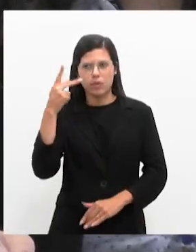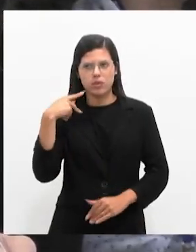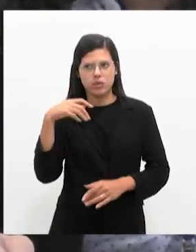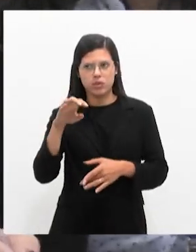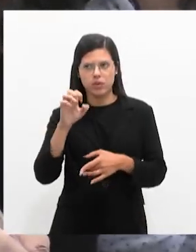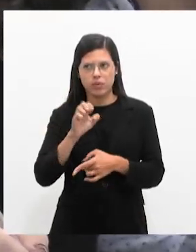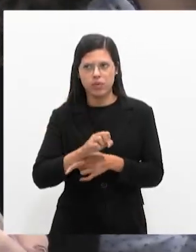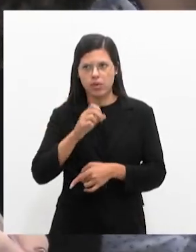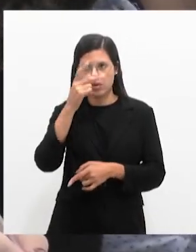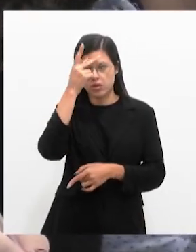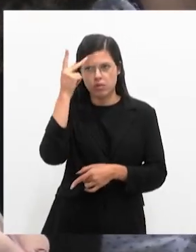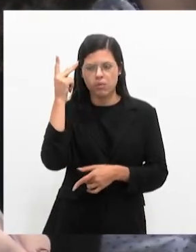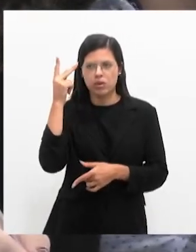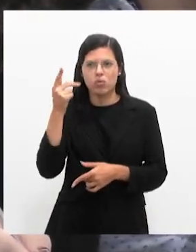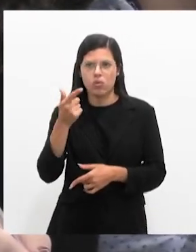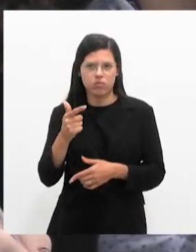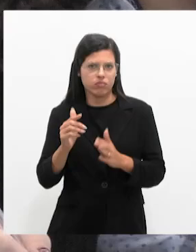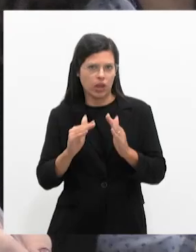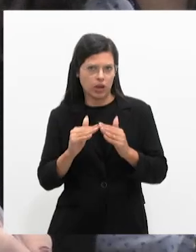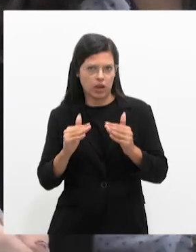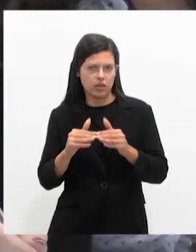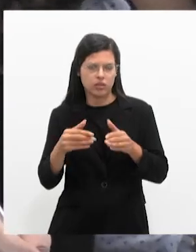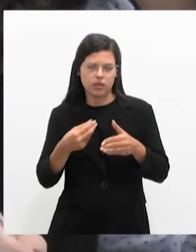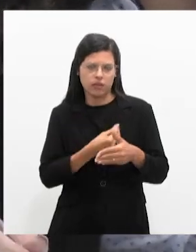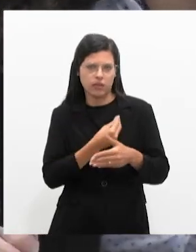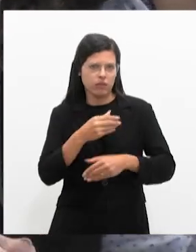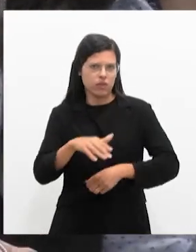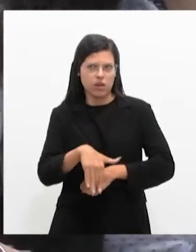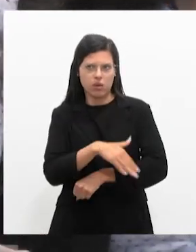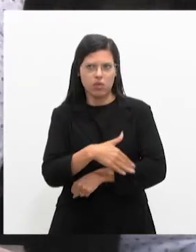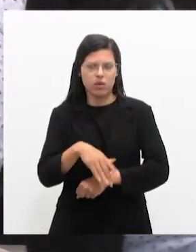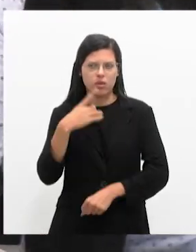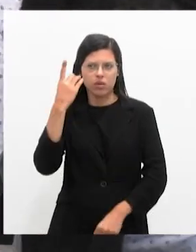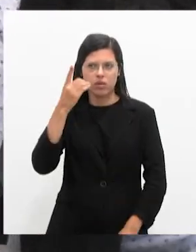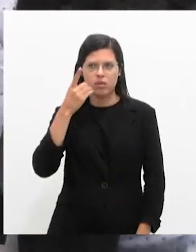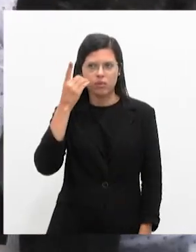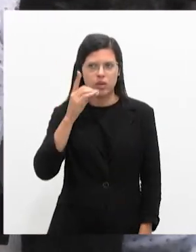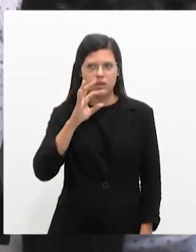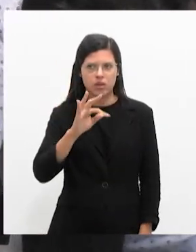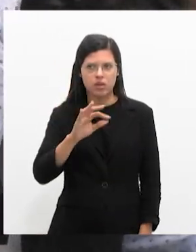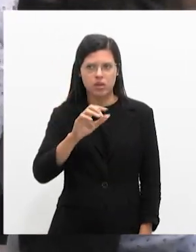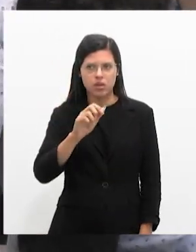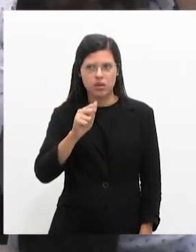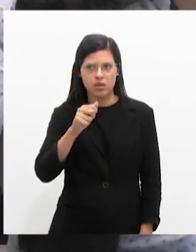para a população em situação de rua no Estado do Rio de Janeiro, da deputada Tânia Rodrigues.